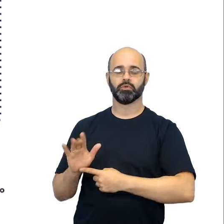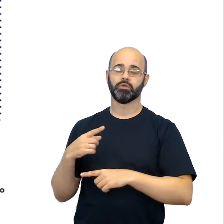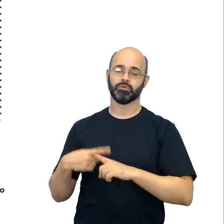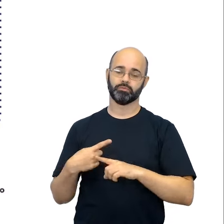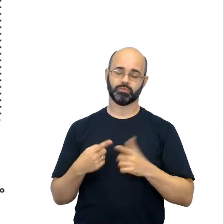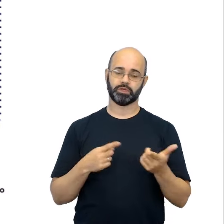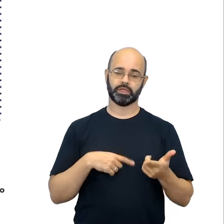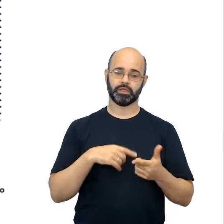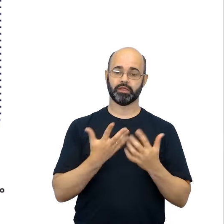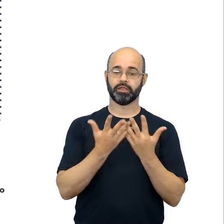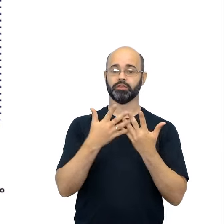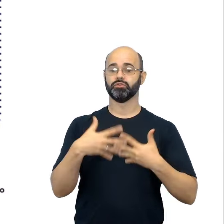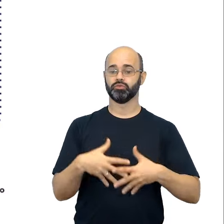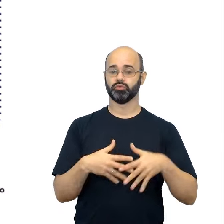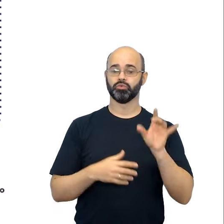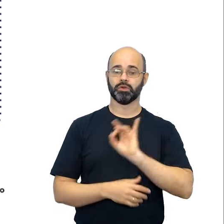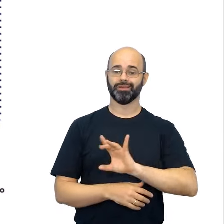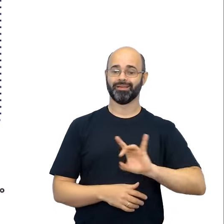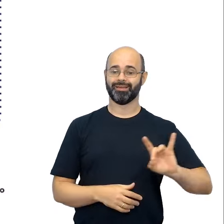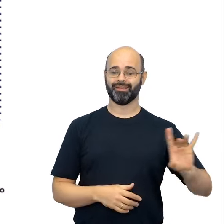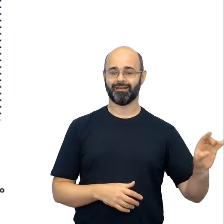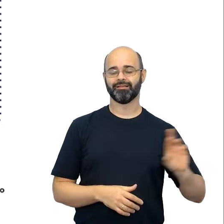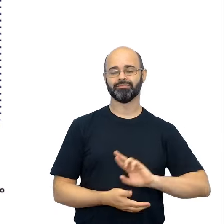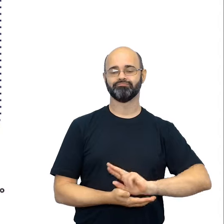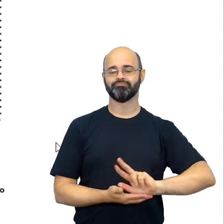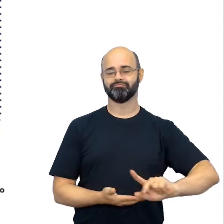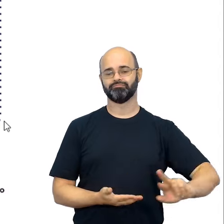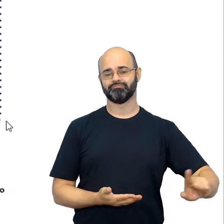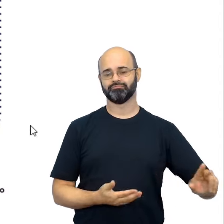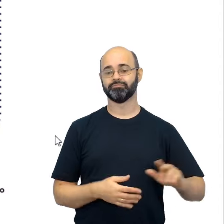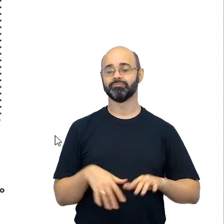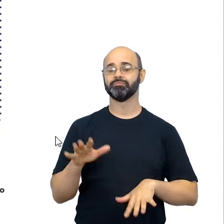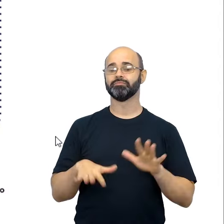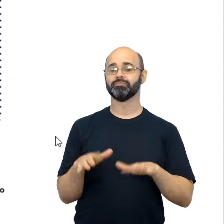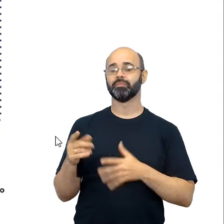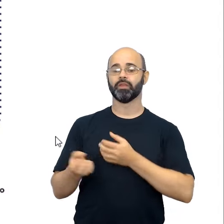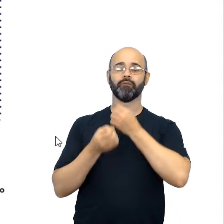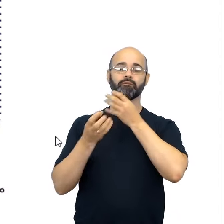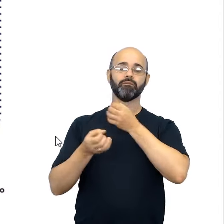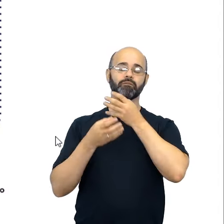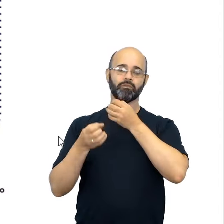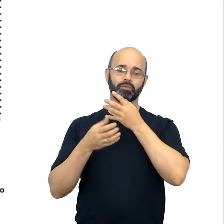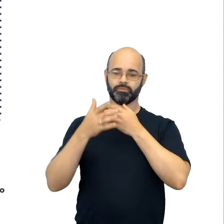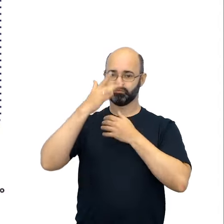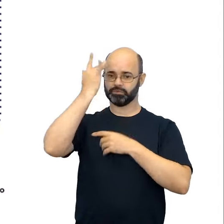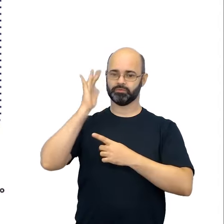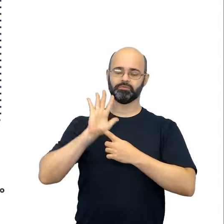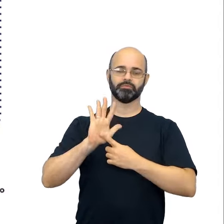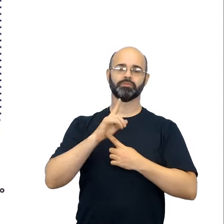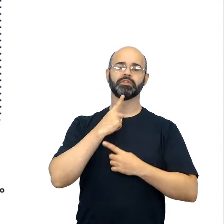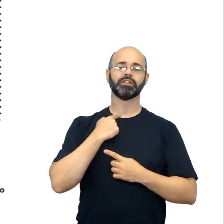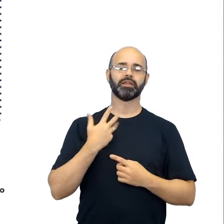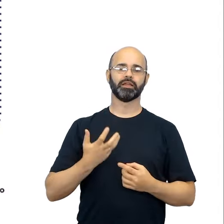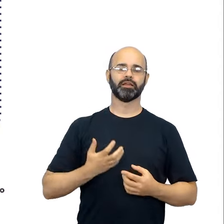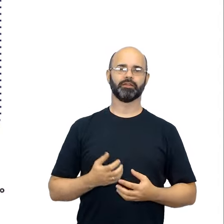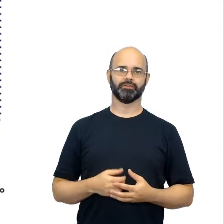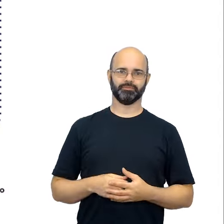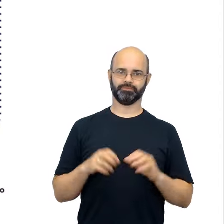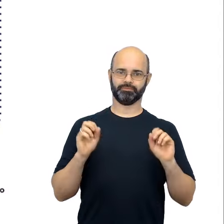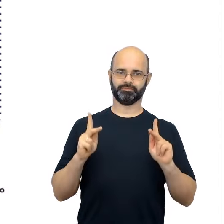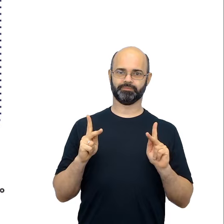fixa e os formatos variados atendem, então, às diferentes informações que se pretendem trazer.